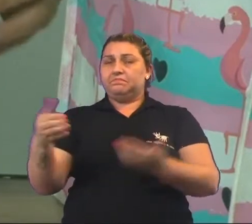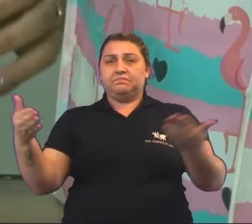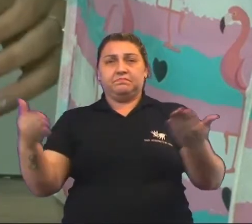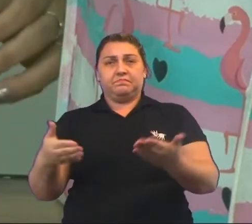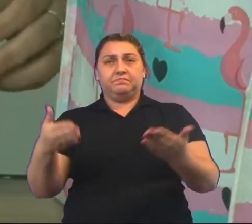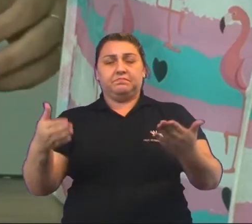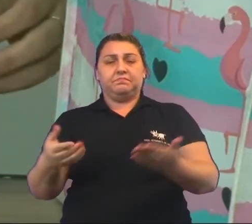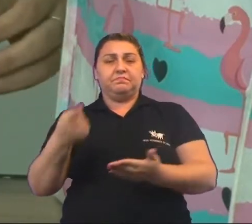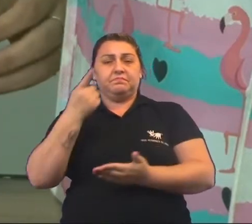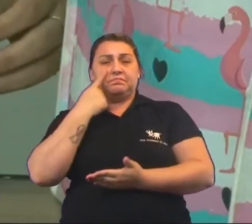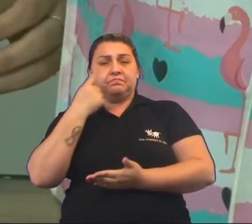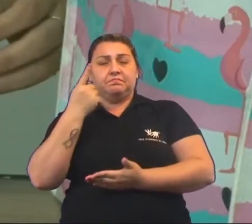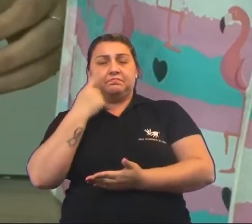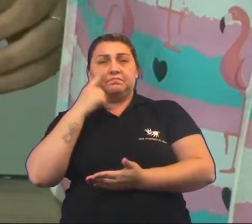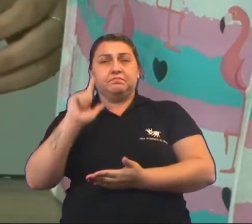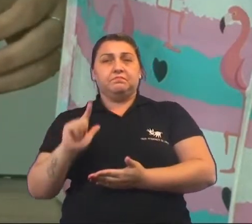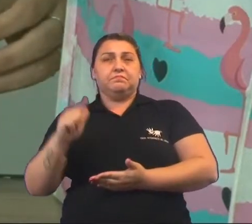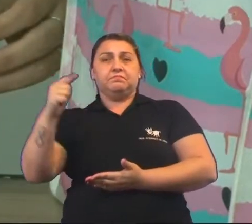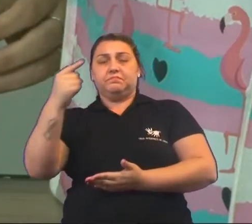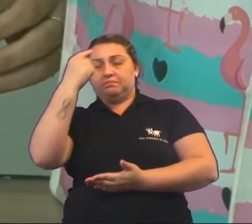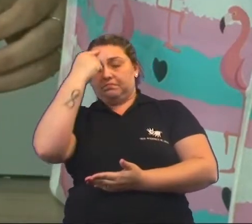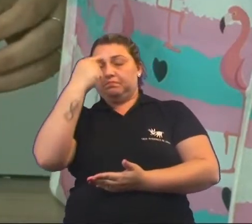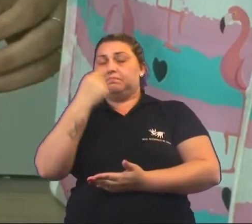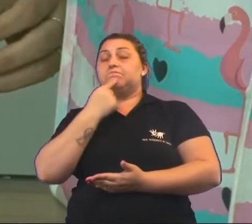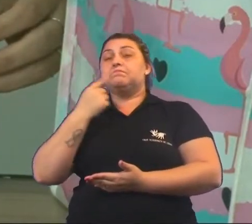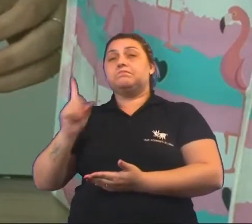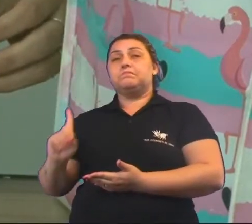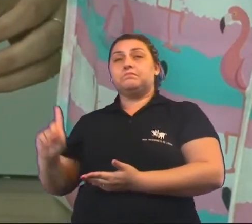observar esta outra imagem.